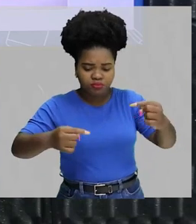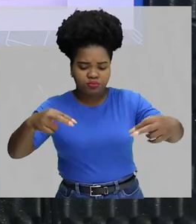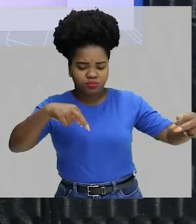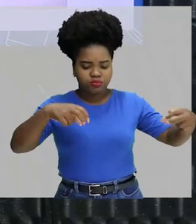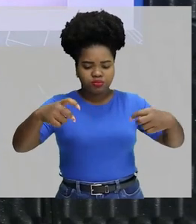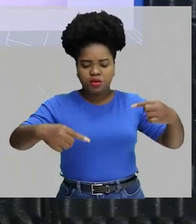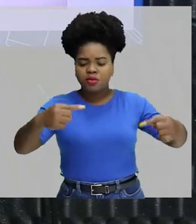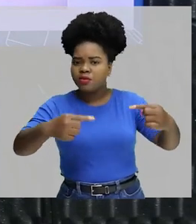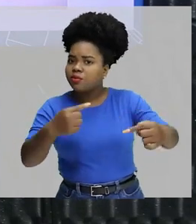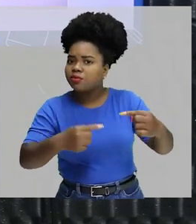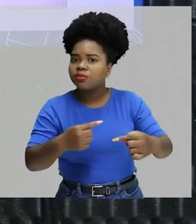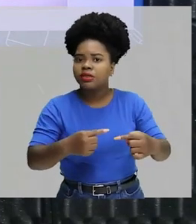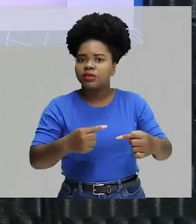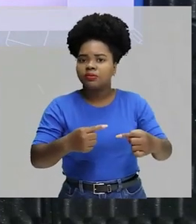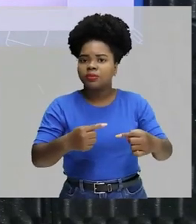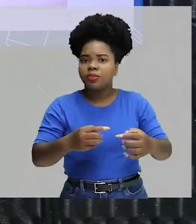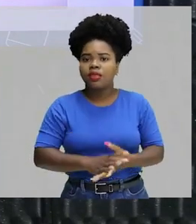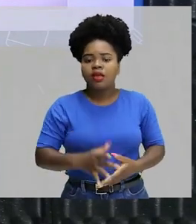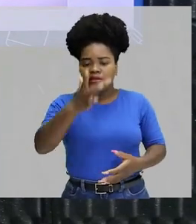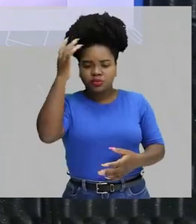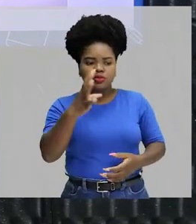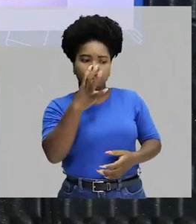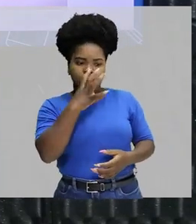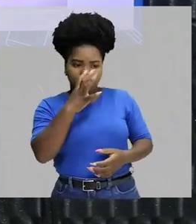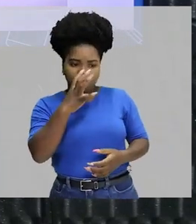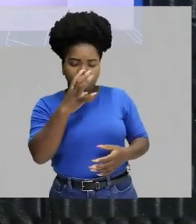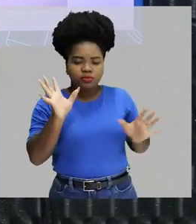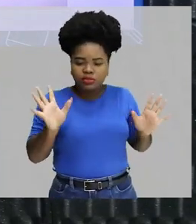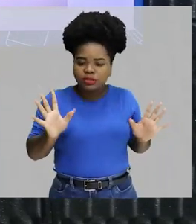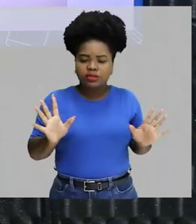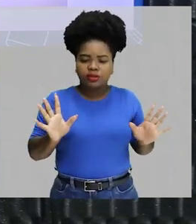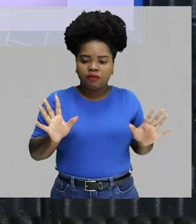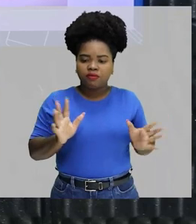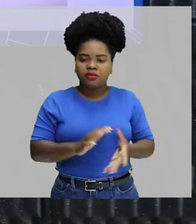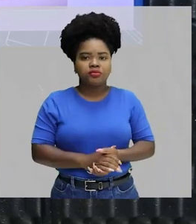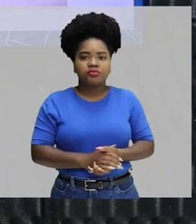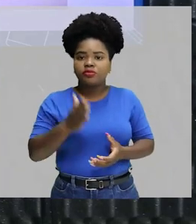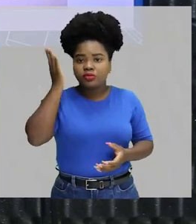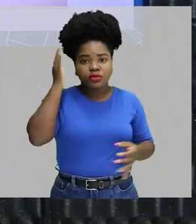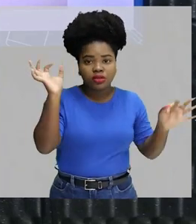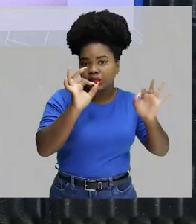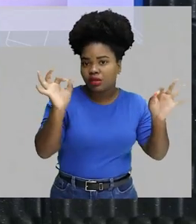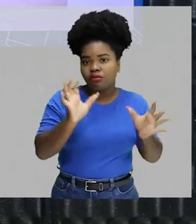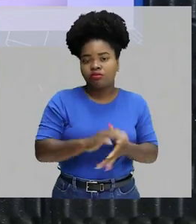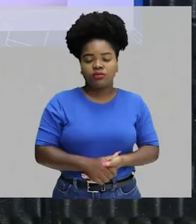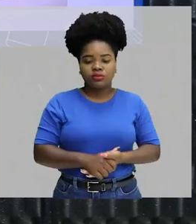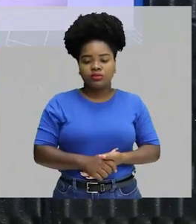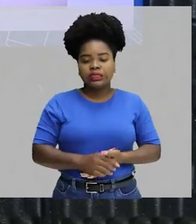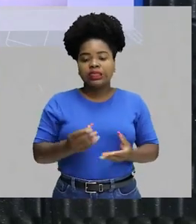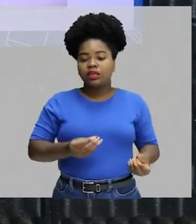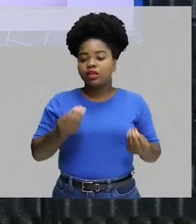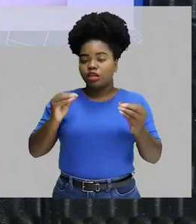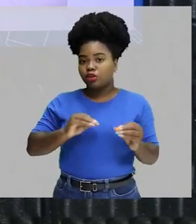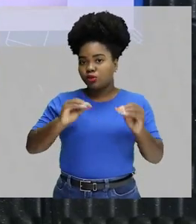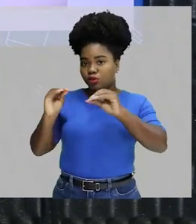aquela análise porque existem pessoas que precisam expor sim a sua opinião pessoas públicas e aqui eu coloquei uma figura Dá